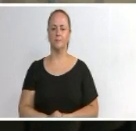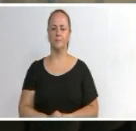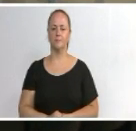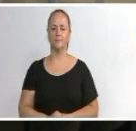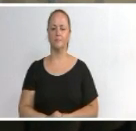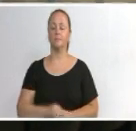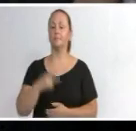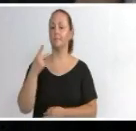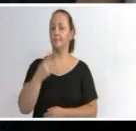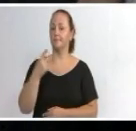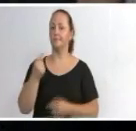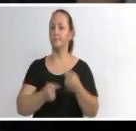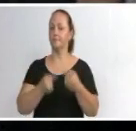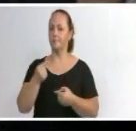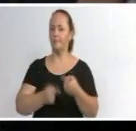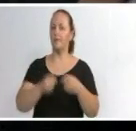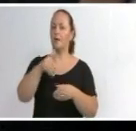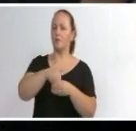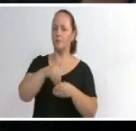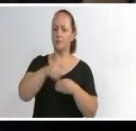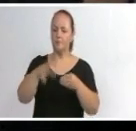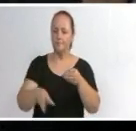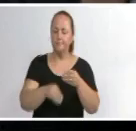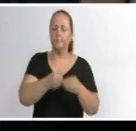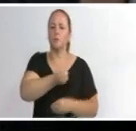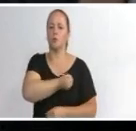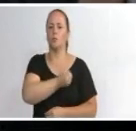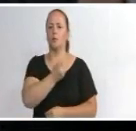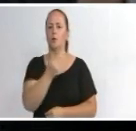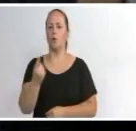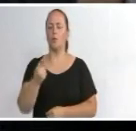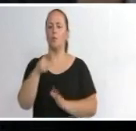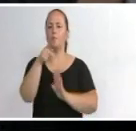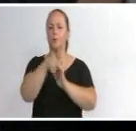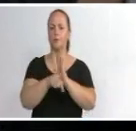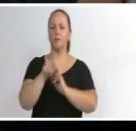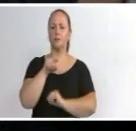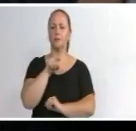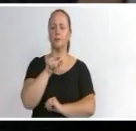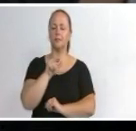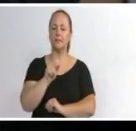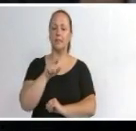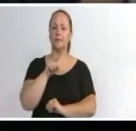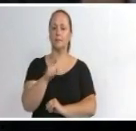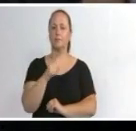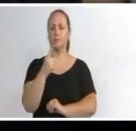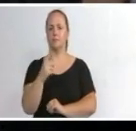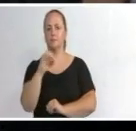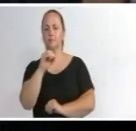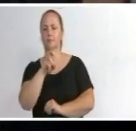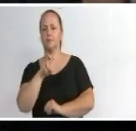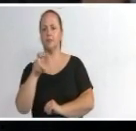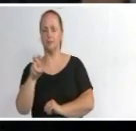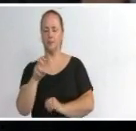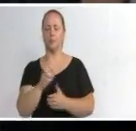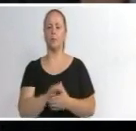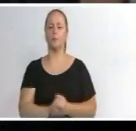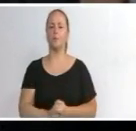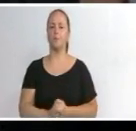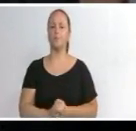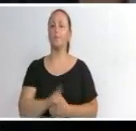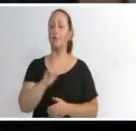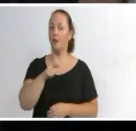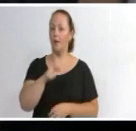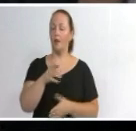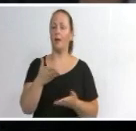Em segunda discussão e votação, emenda número 1 ao projeto de lei 7.105. O projeto de lei 7.105